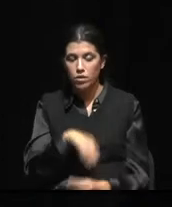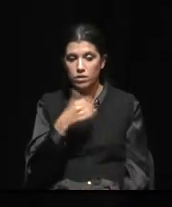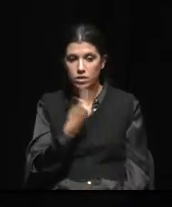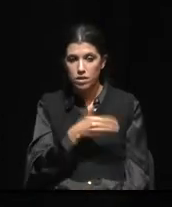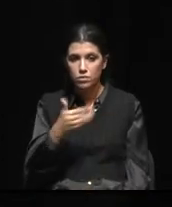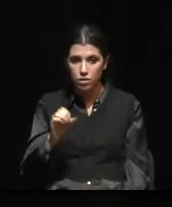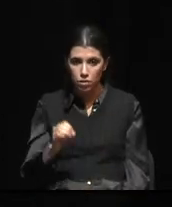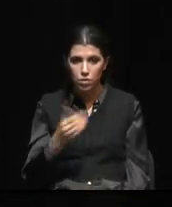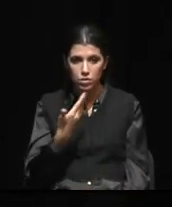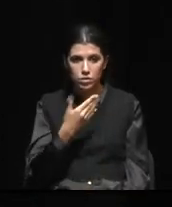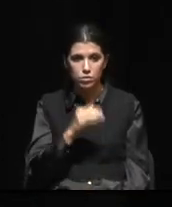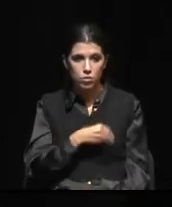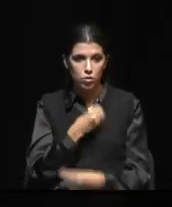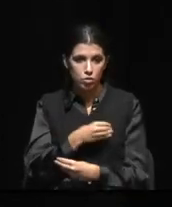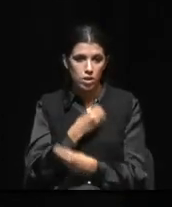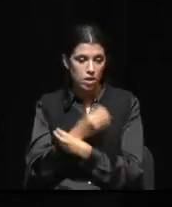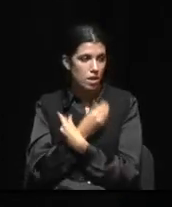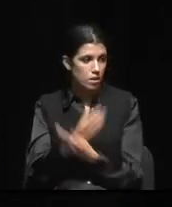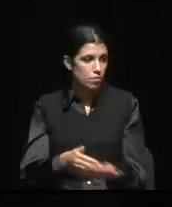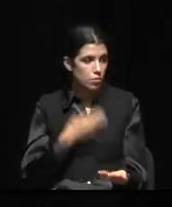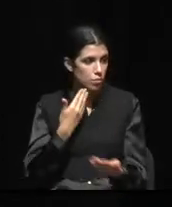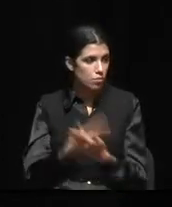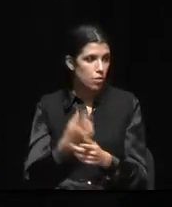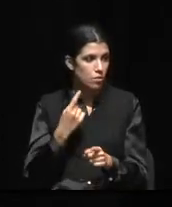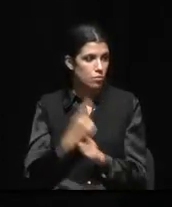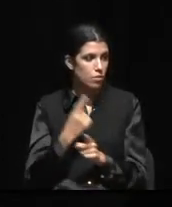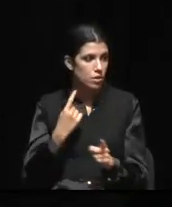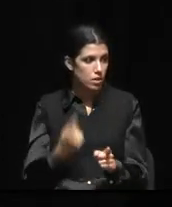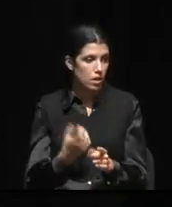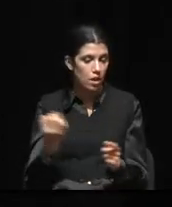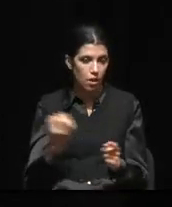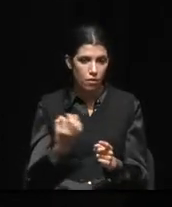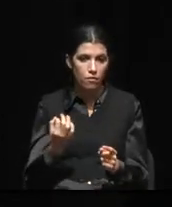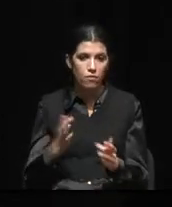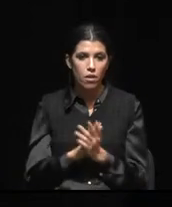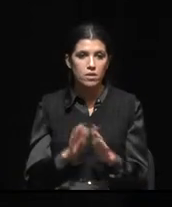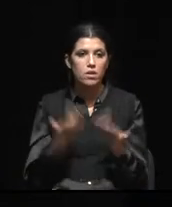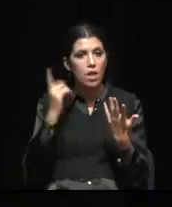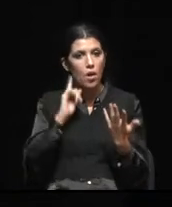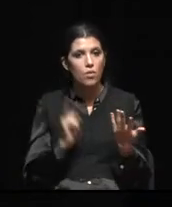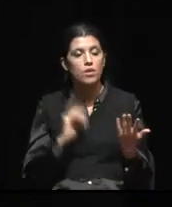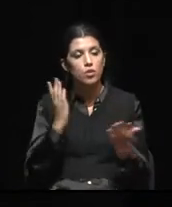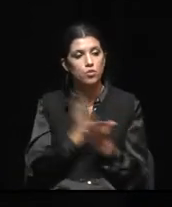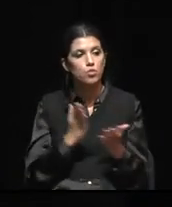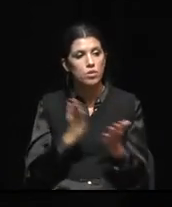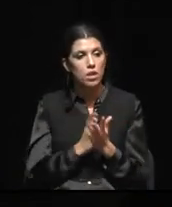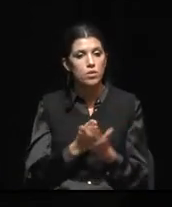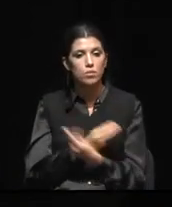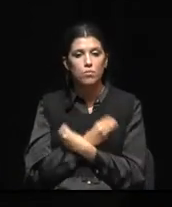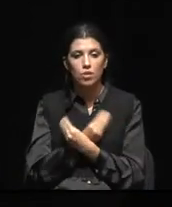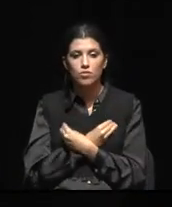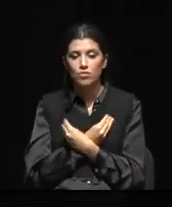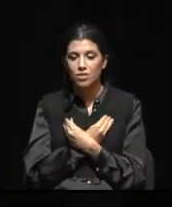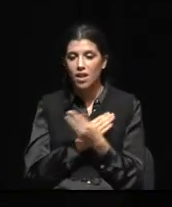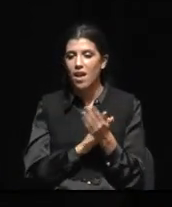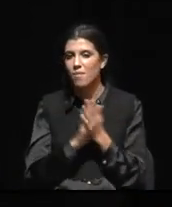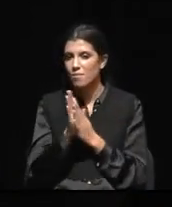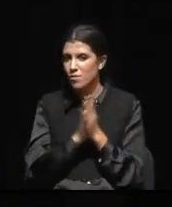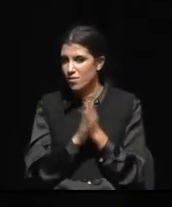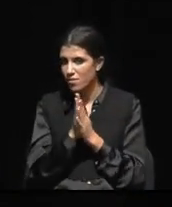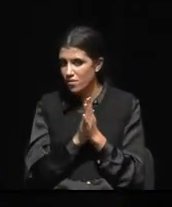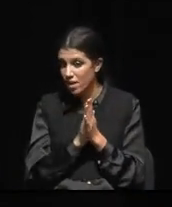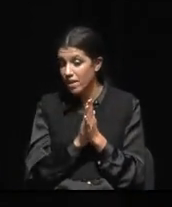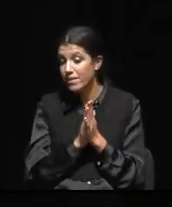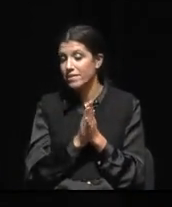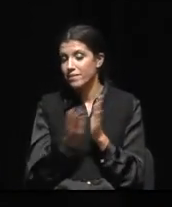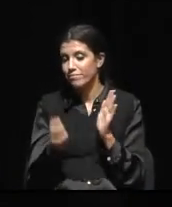11101 do bloco de esquerda porque a pretexto de e bem saudar o dia do estudante o bloco de esquerda recorre e mal como